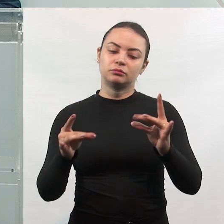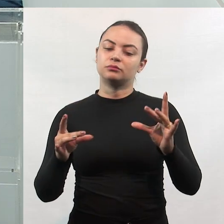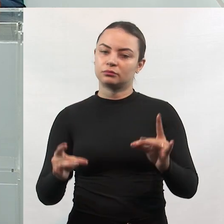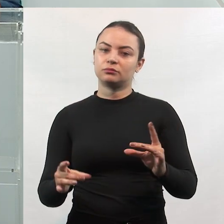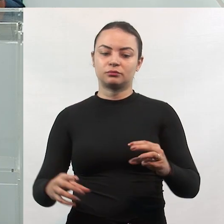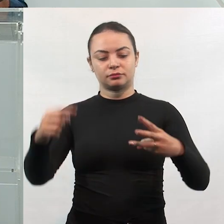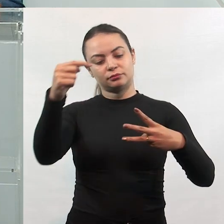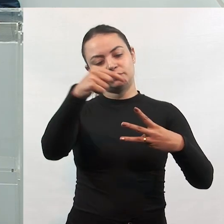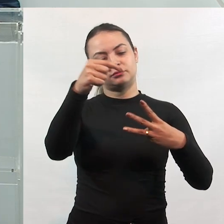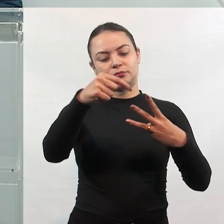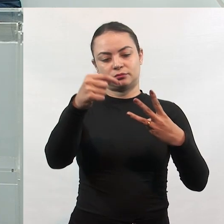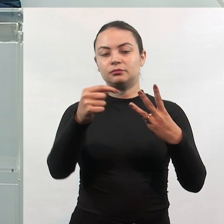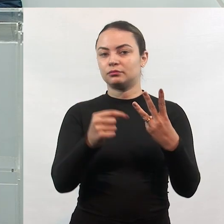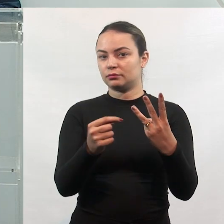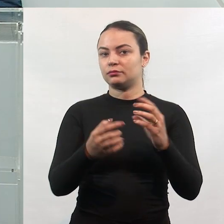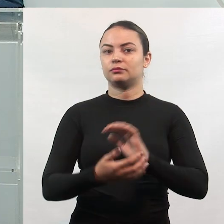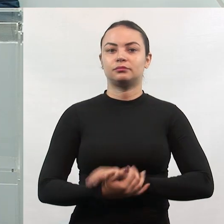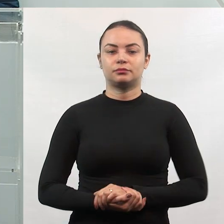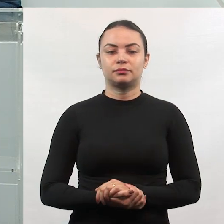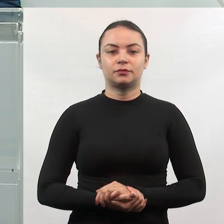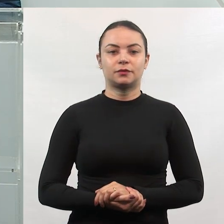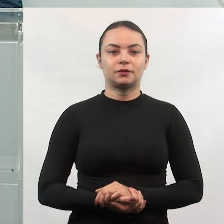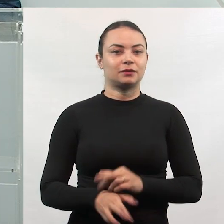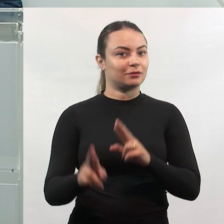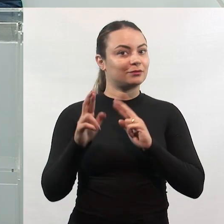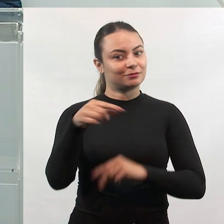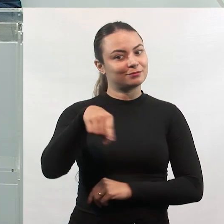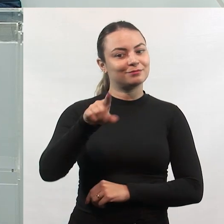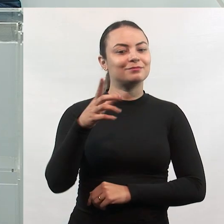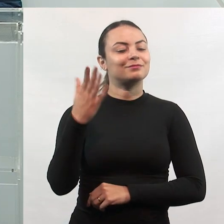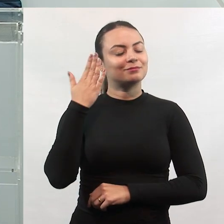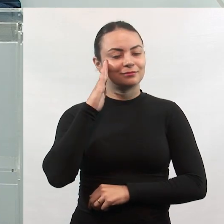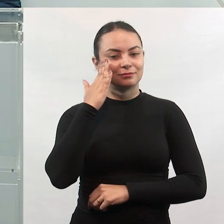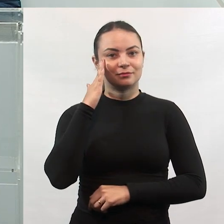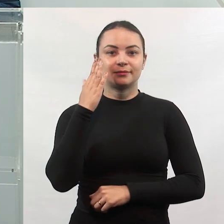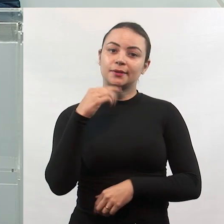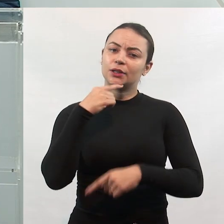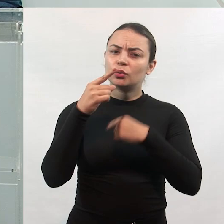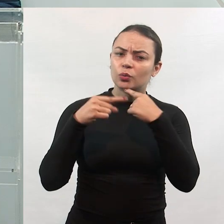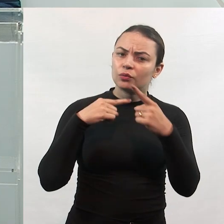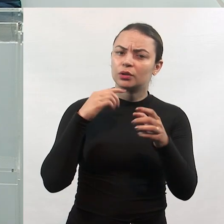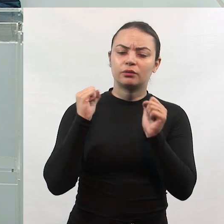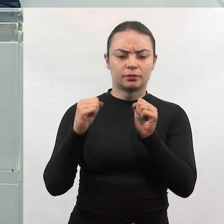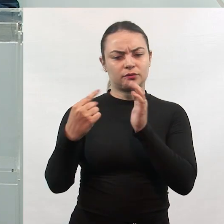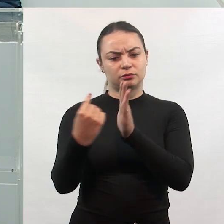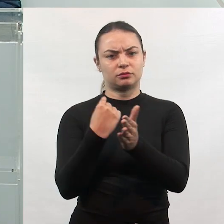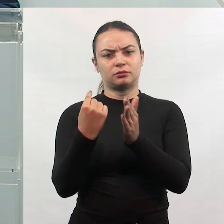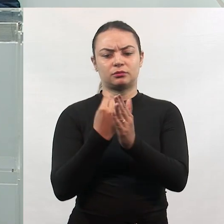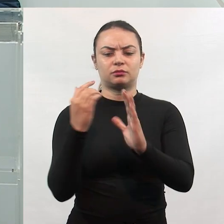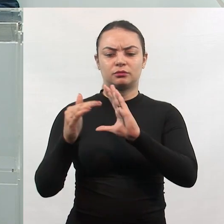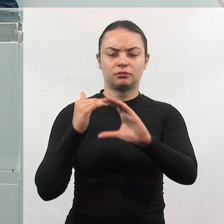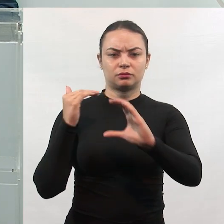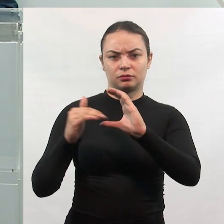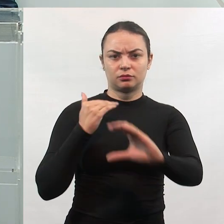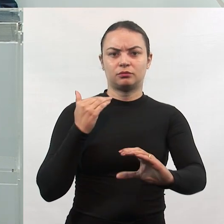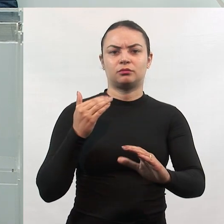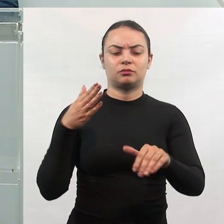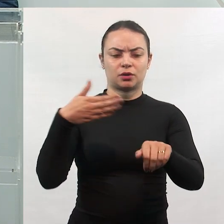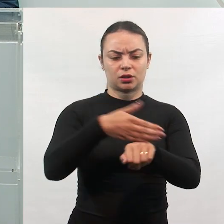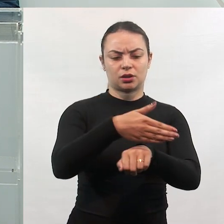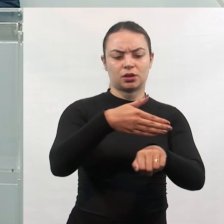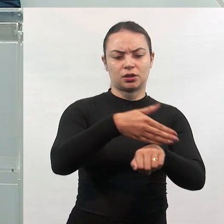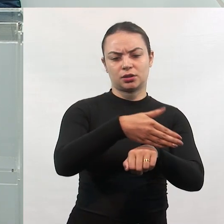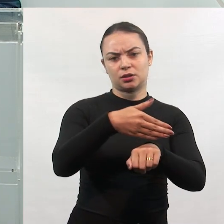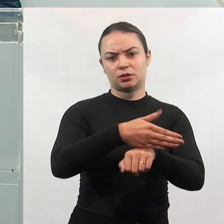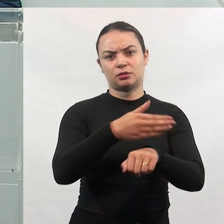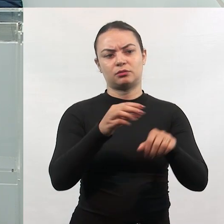detalhado cada um desses elementos, tá? Eu espero que você possa compreender. Se tiver alguma dúvida, né, a respeito dessa videoaula,